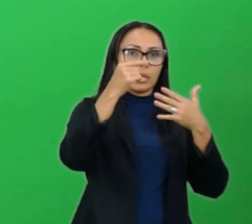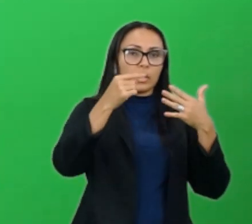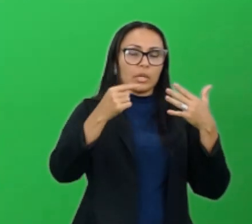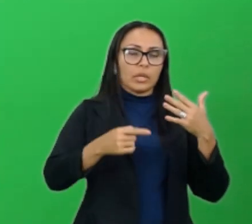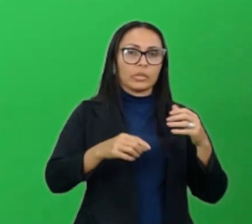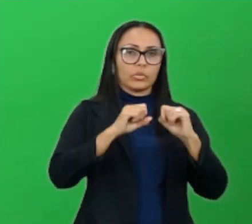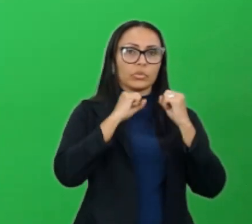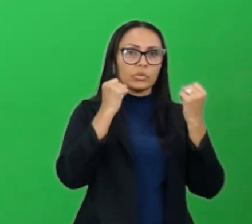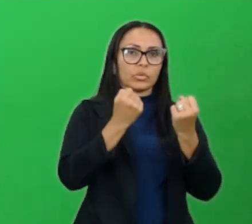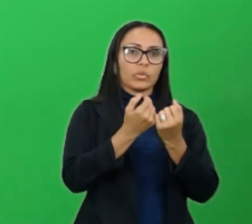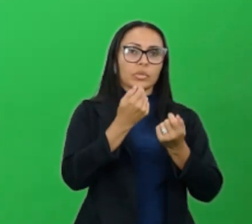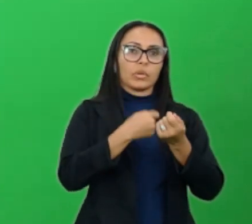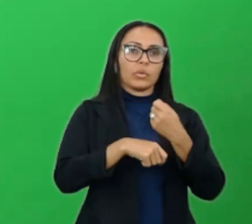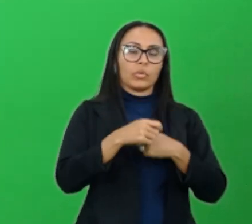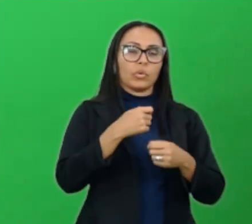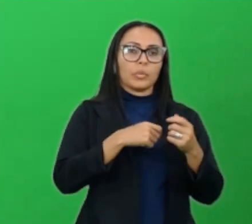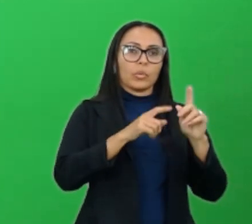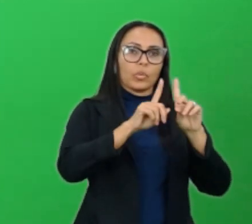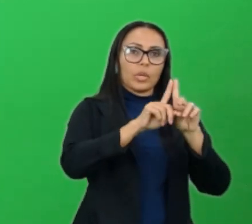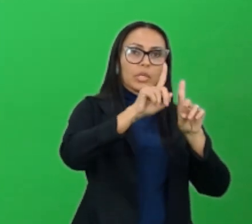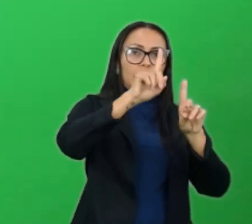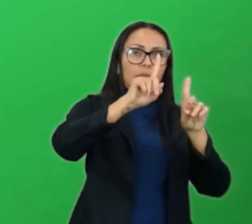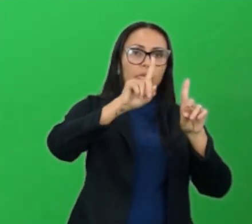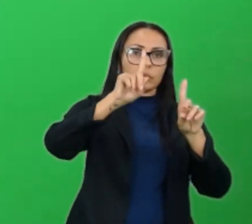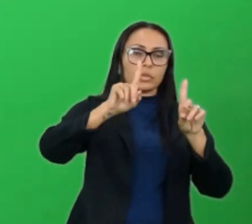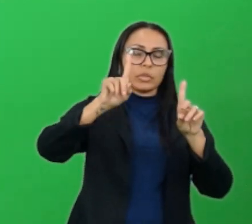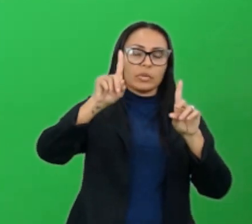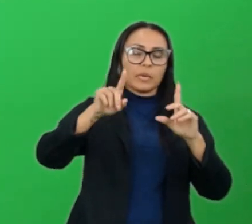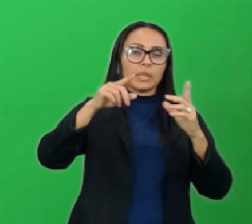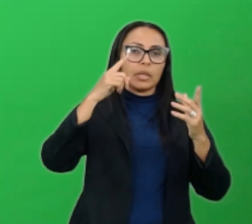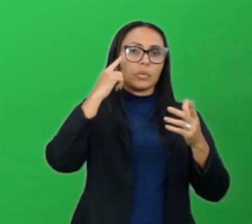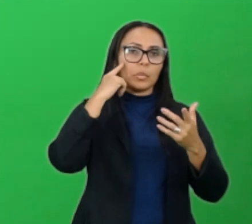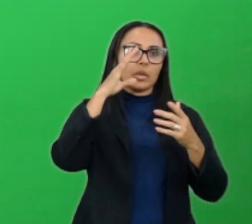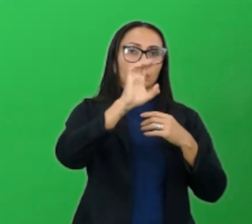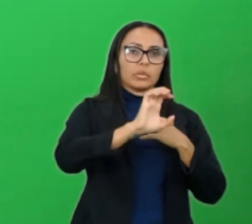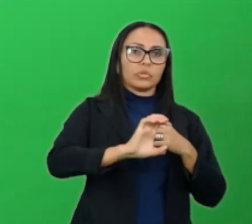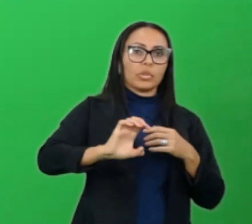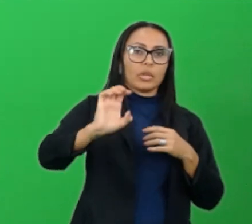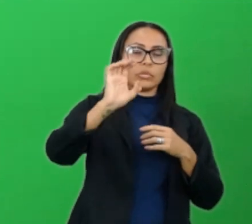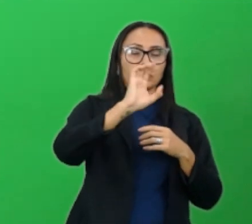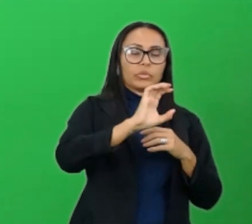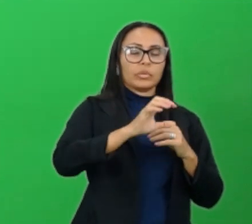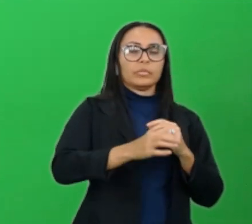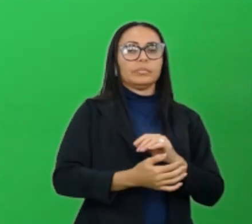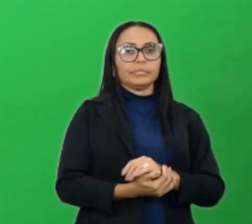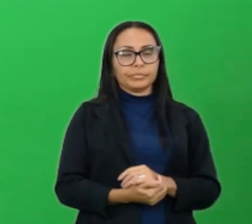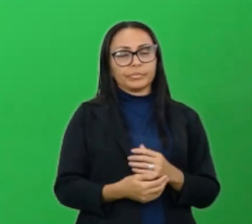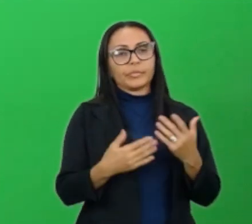indicadores trazidos pelas agências estaduais, né, as quais têm o objetivo de